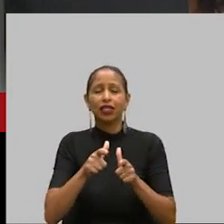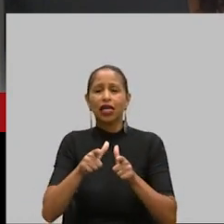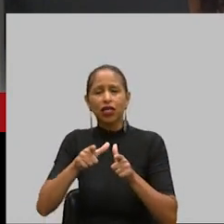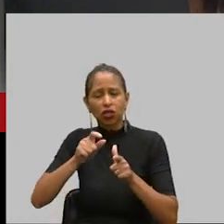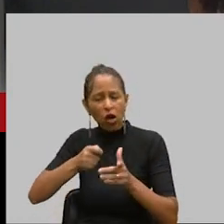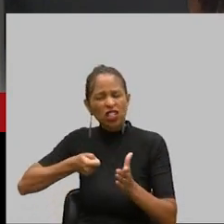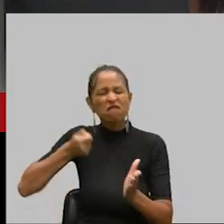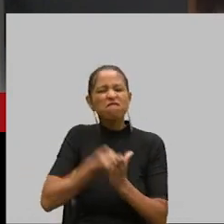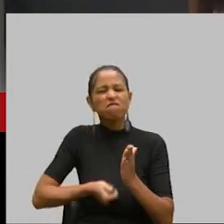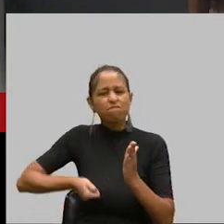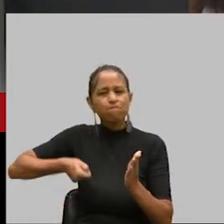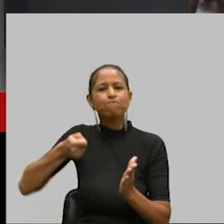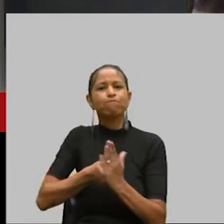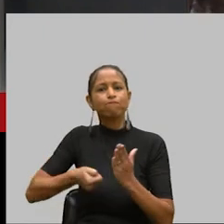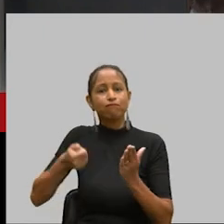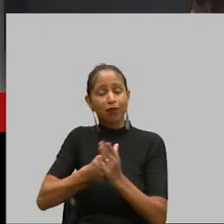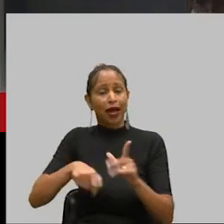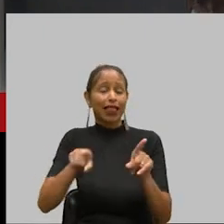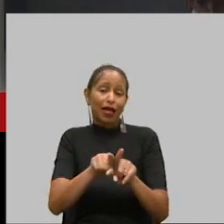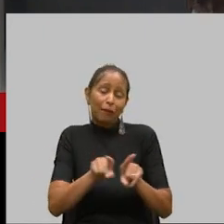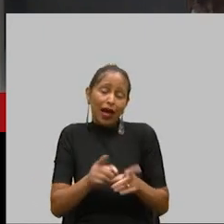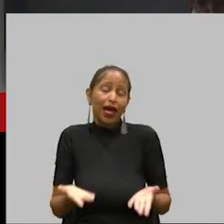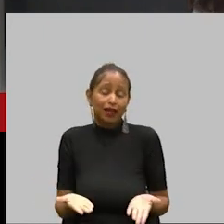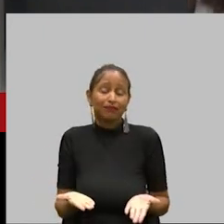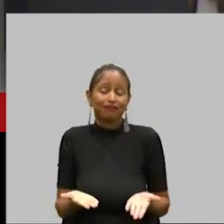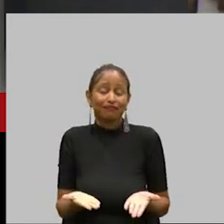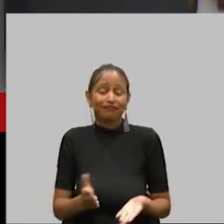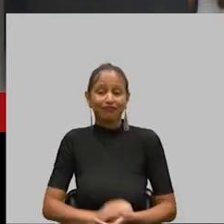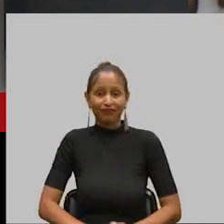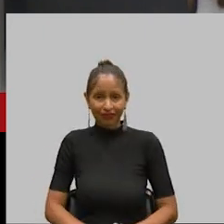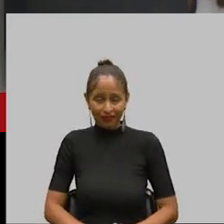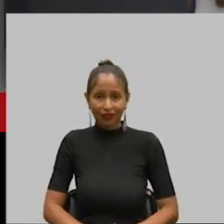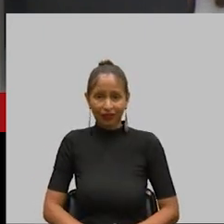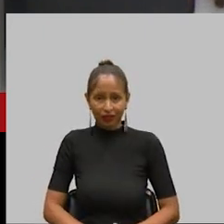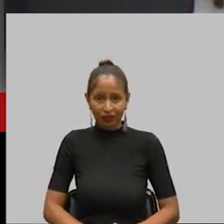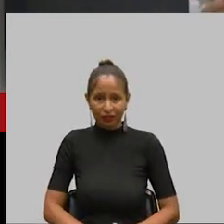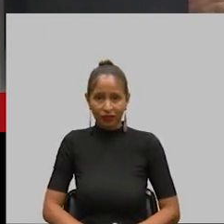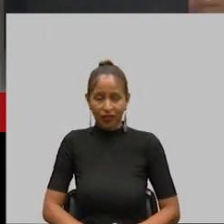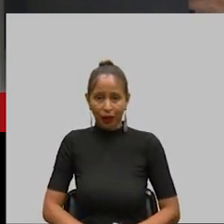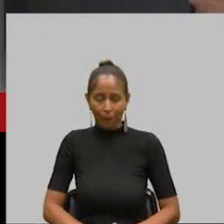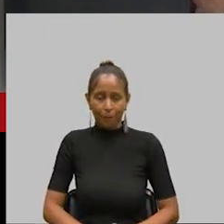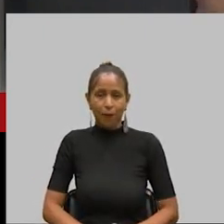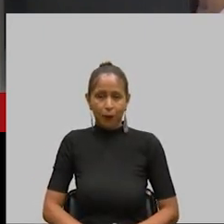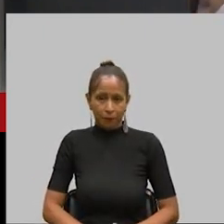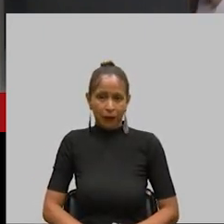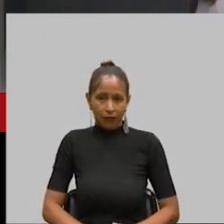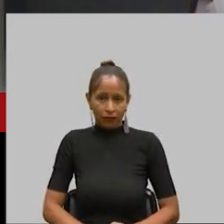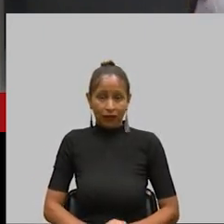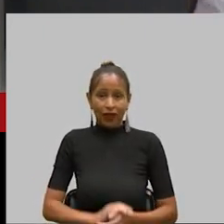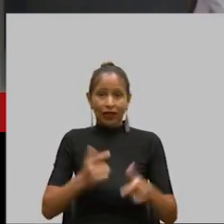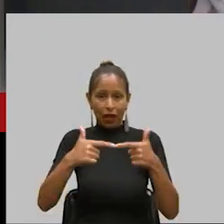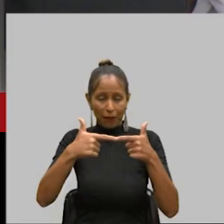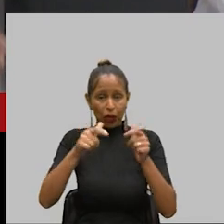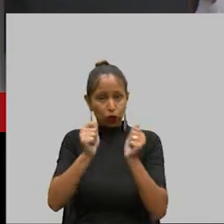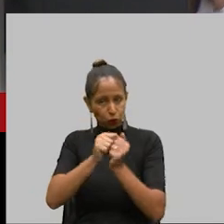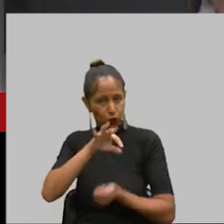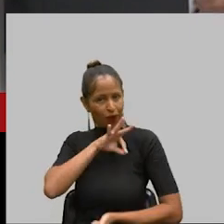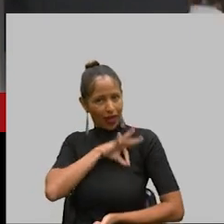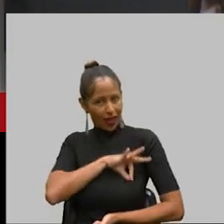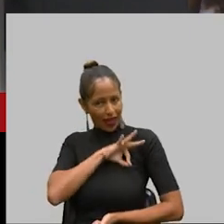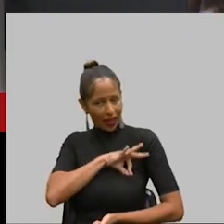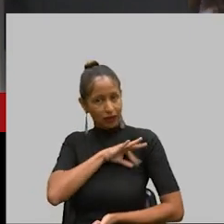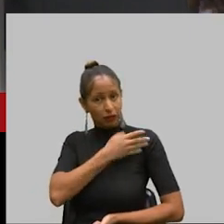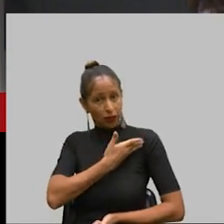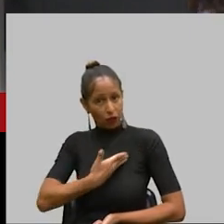enfrentamento também e além do do de trabalho e renda como